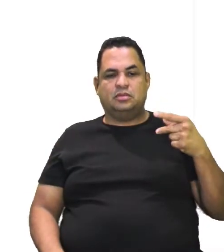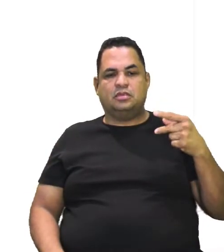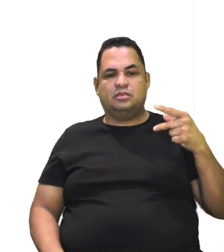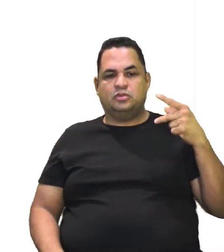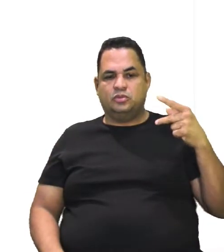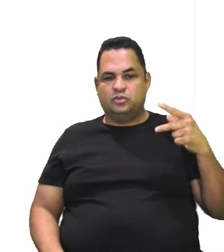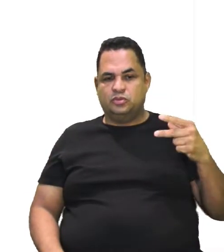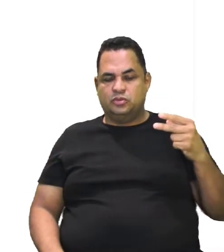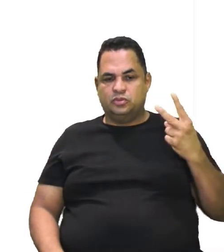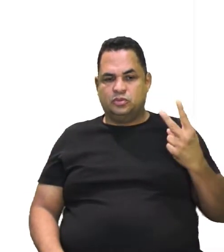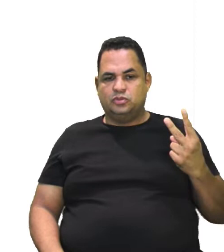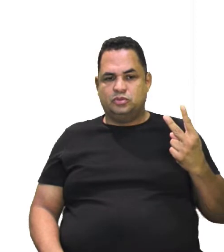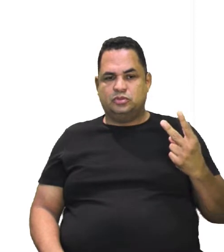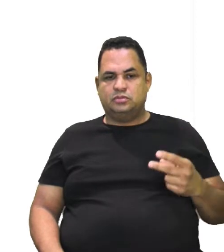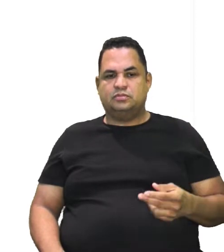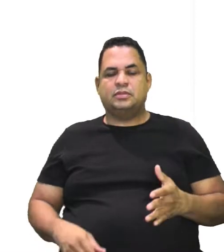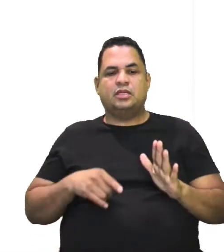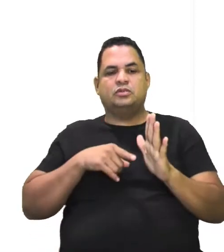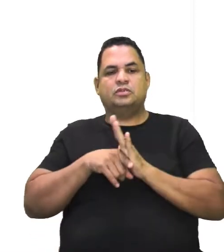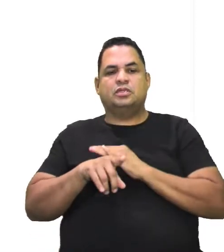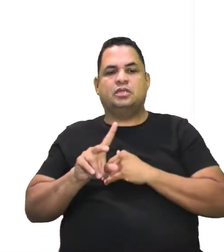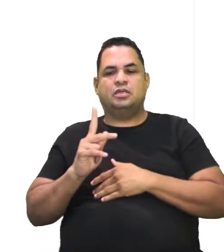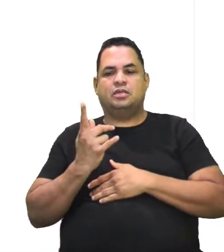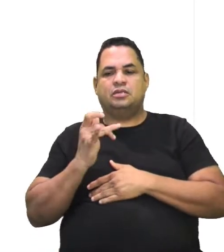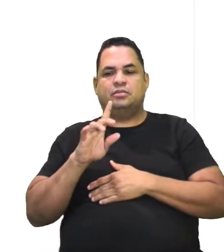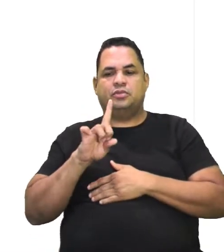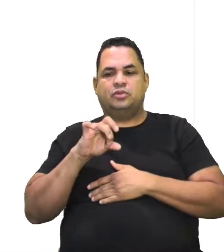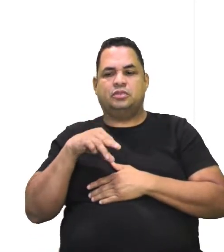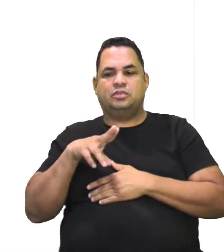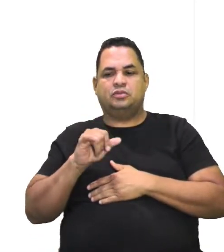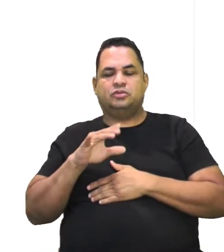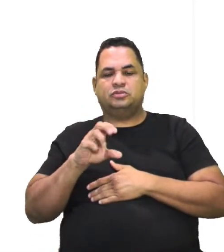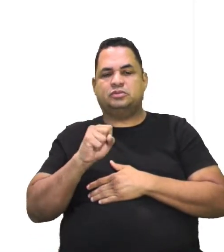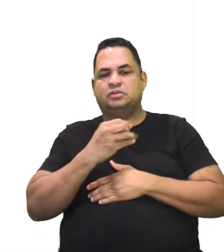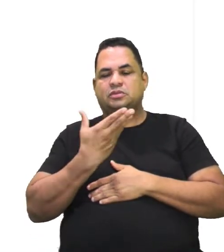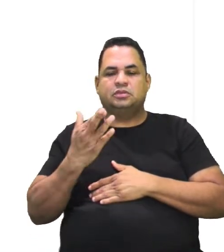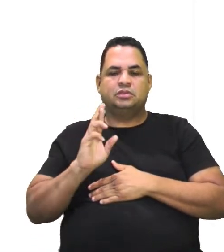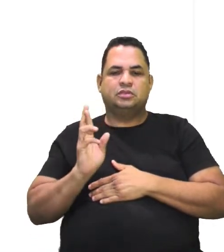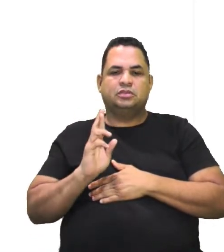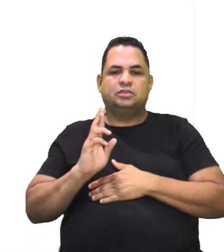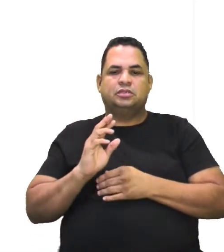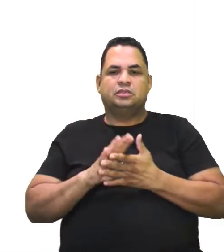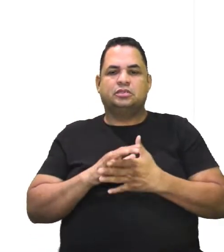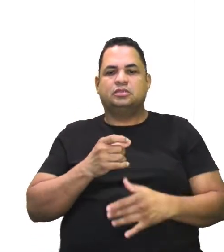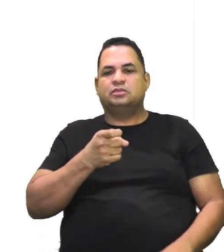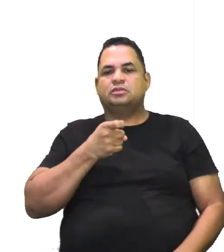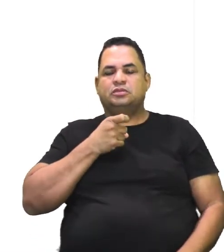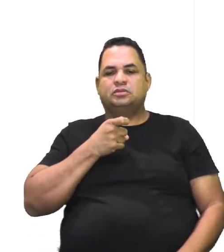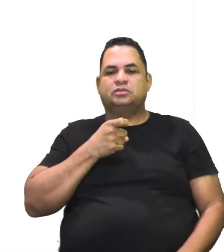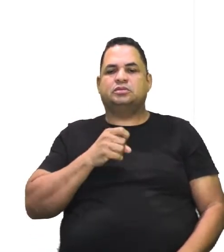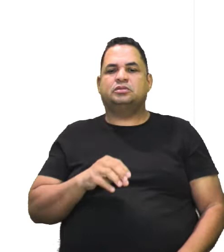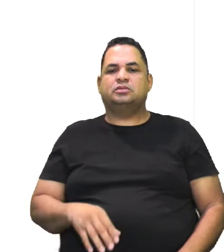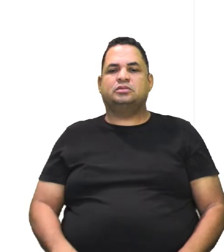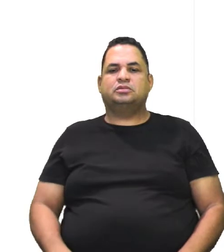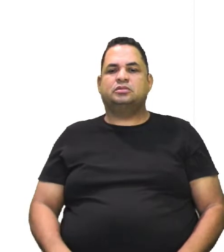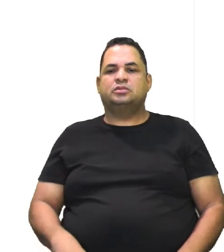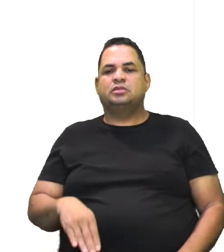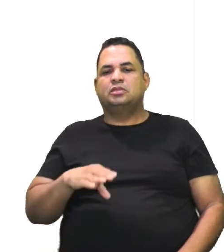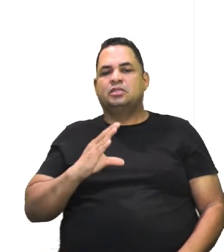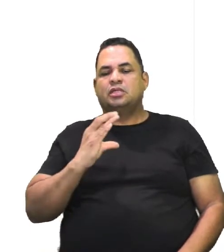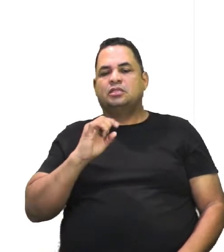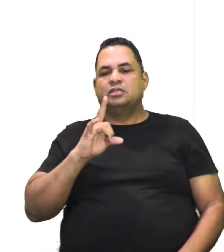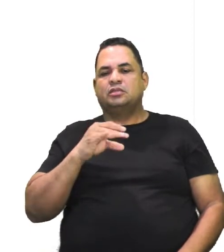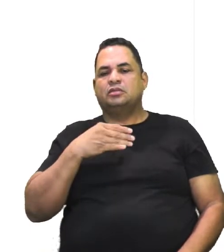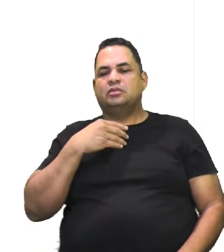minha hipotenusa. Bora lembrar aí, recordar e viver. Quem é a hipotenusa? X. Quem é um cateto?